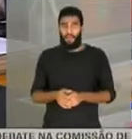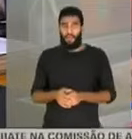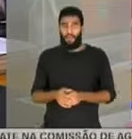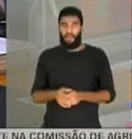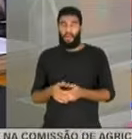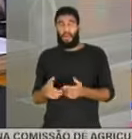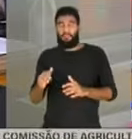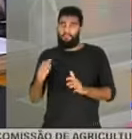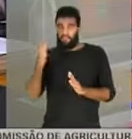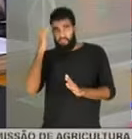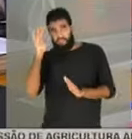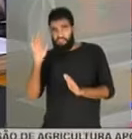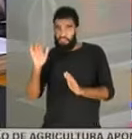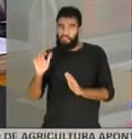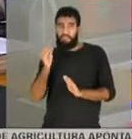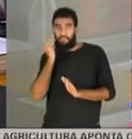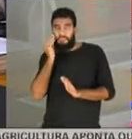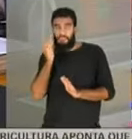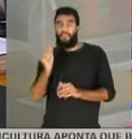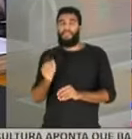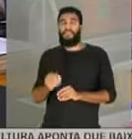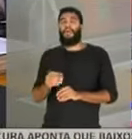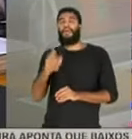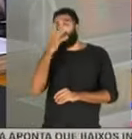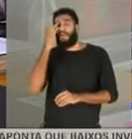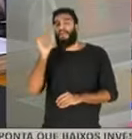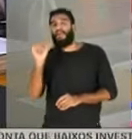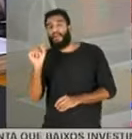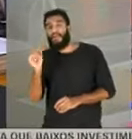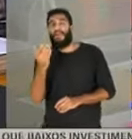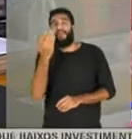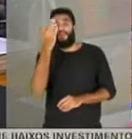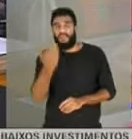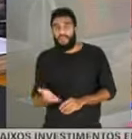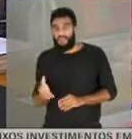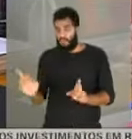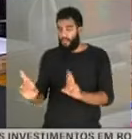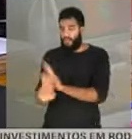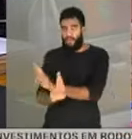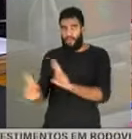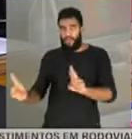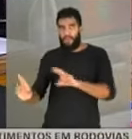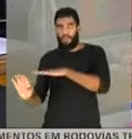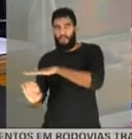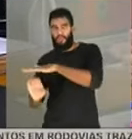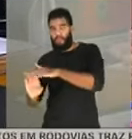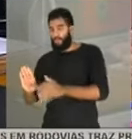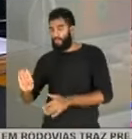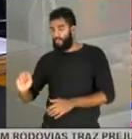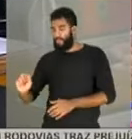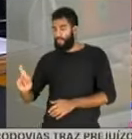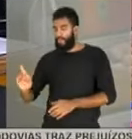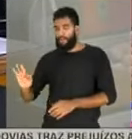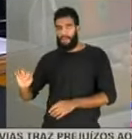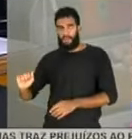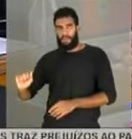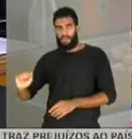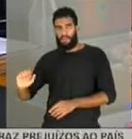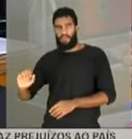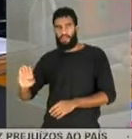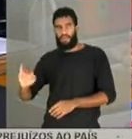responda. Quem foi que colocou o senhor nessa relação com a Bharat, a Precisa com a Bharat?